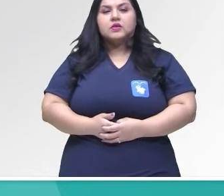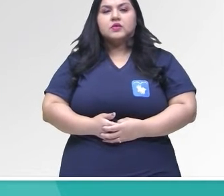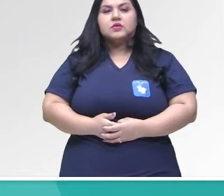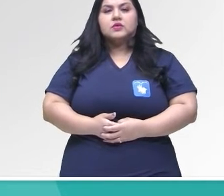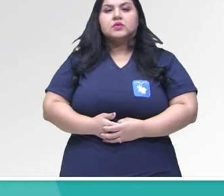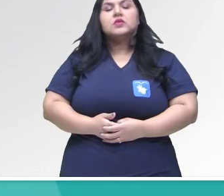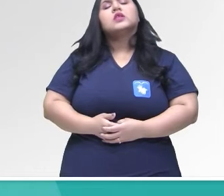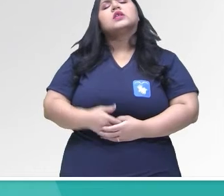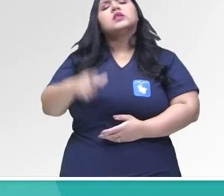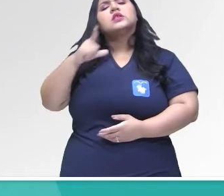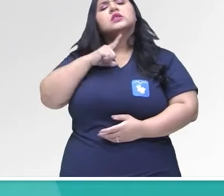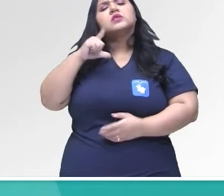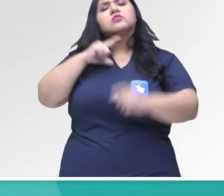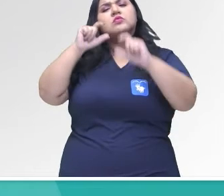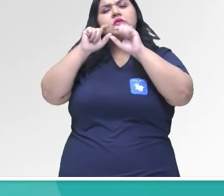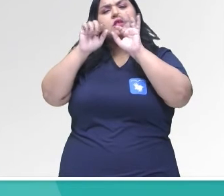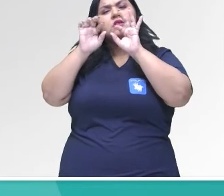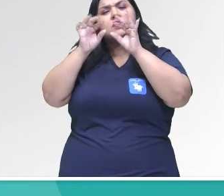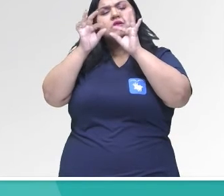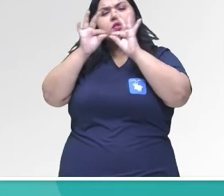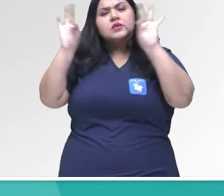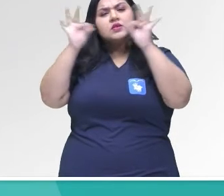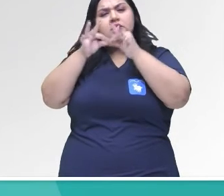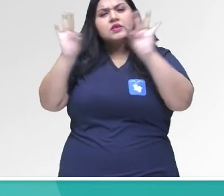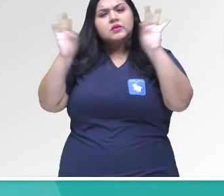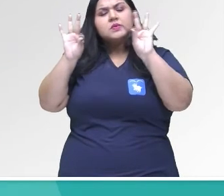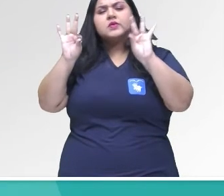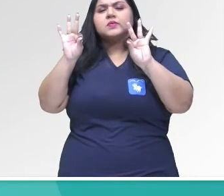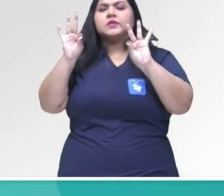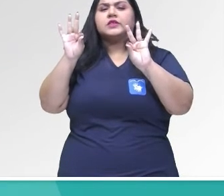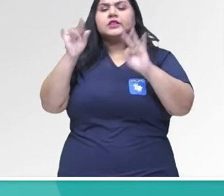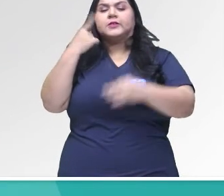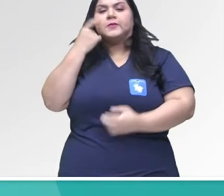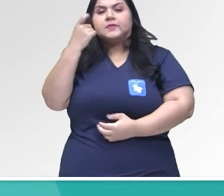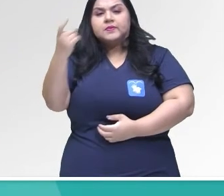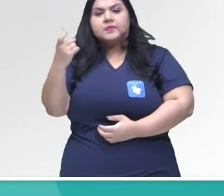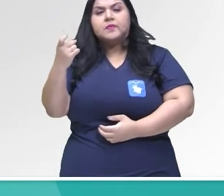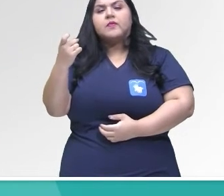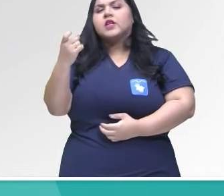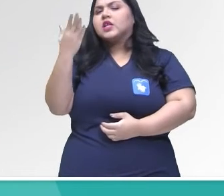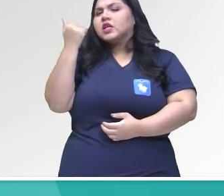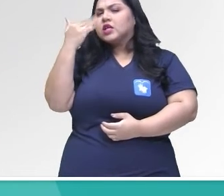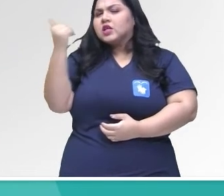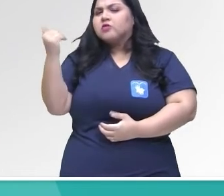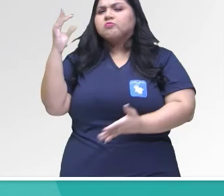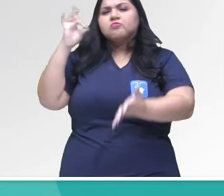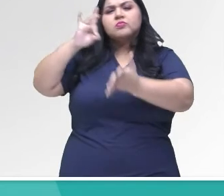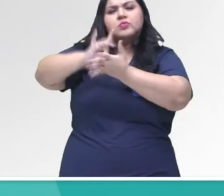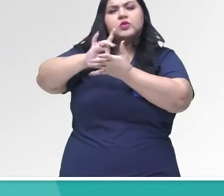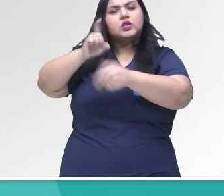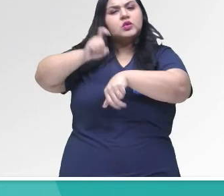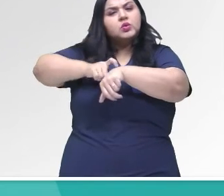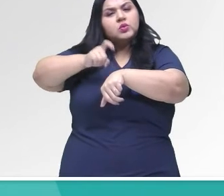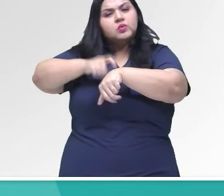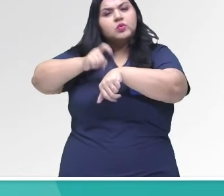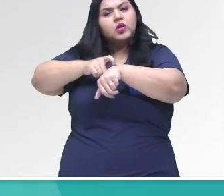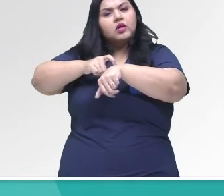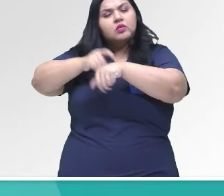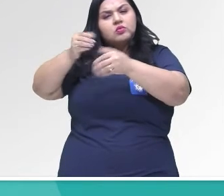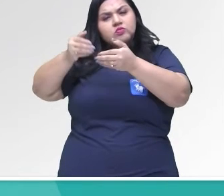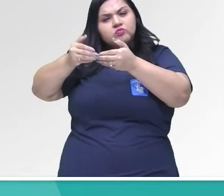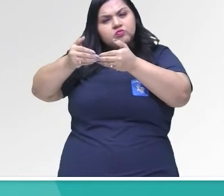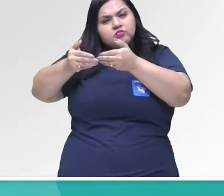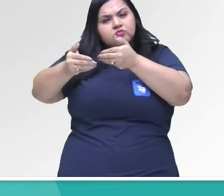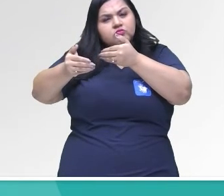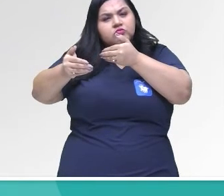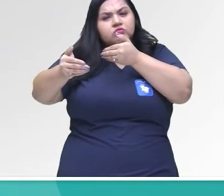Aí tem uma citação muito engraçada, que eu gosto muito também. É clássico e definitivo momento de parto